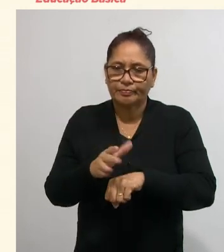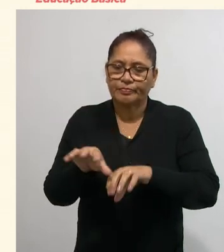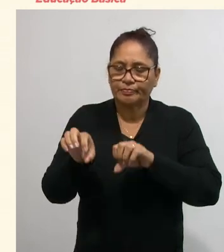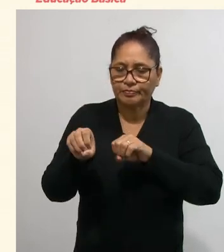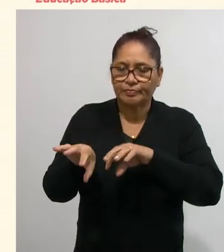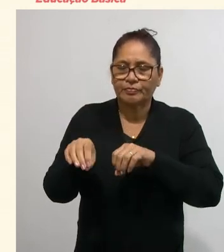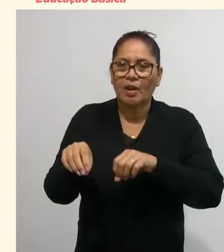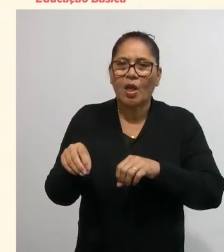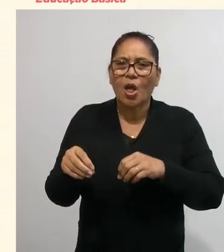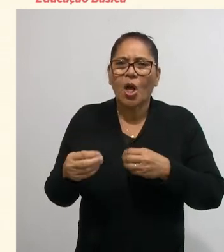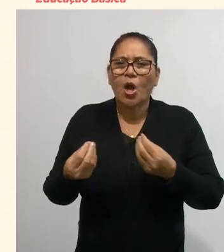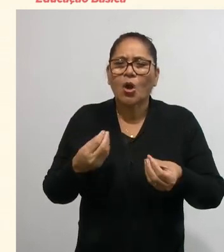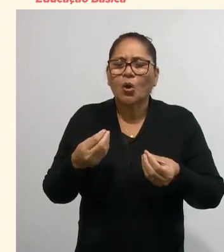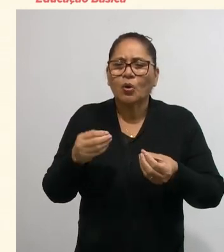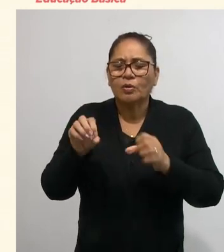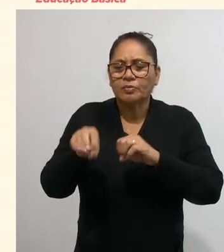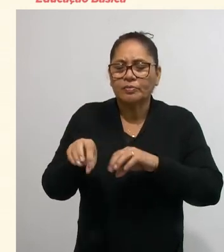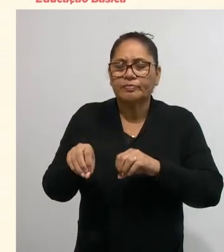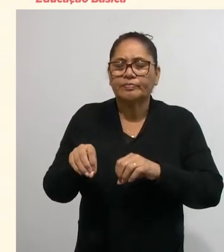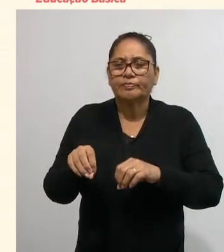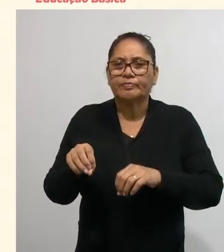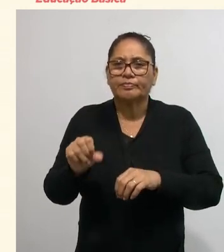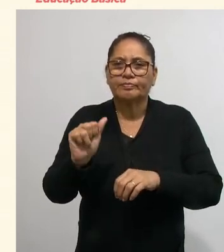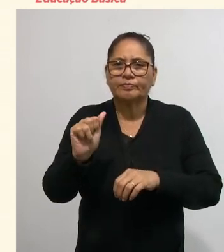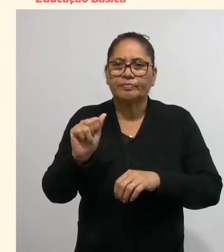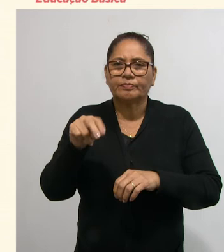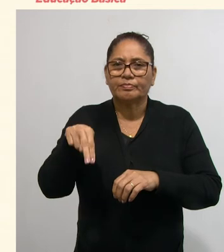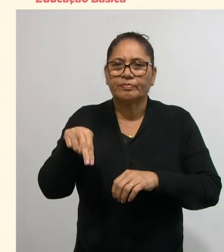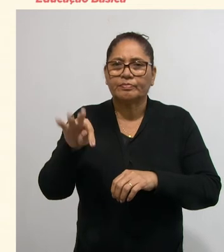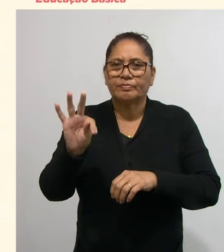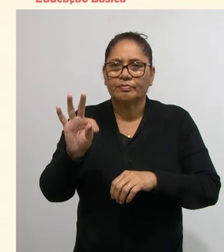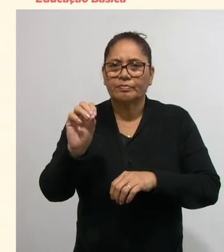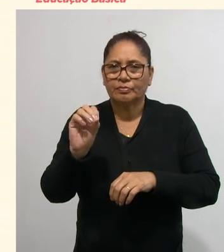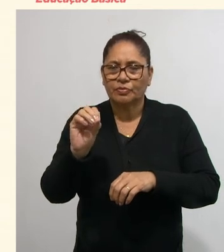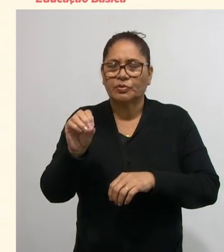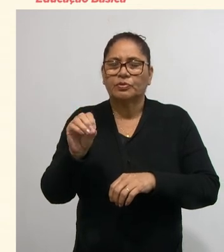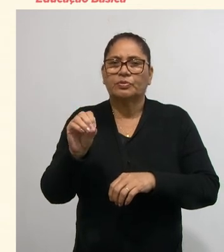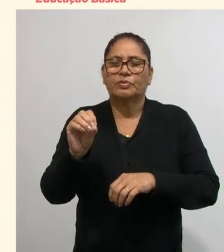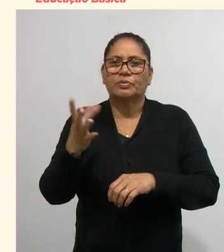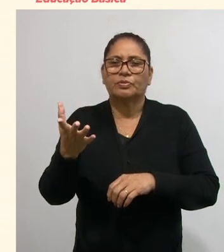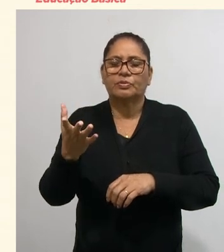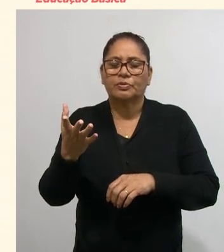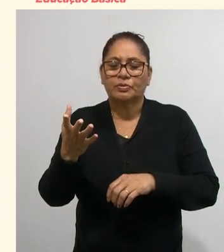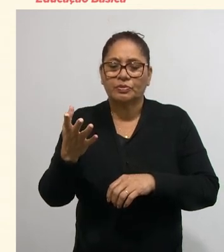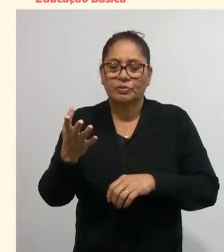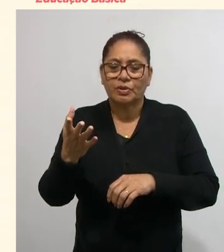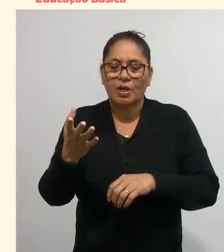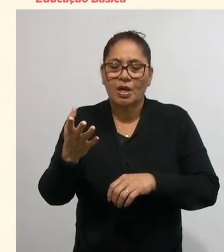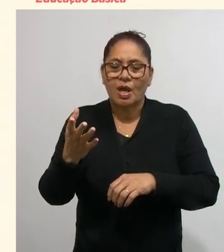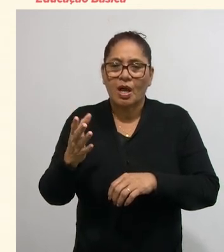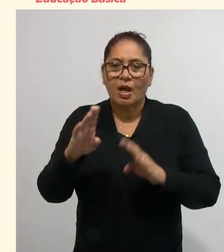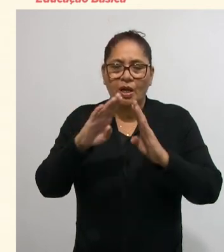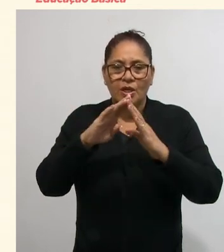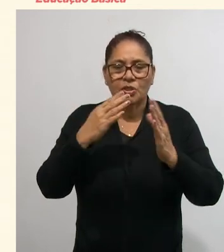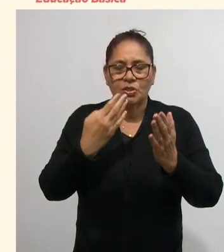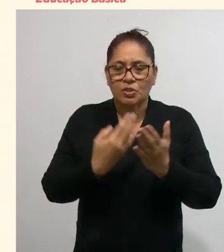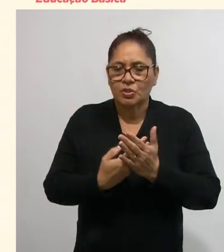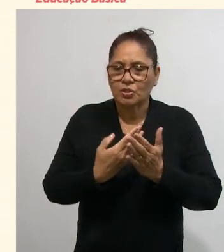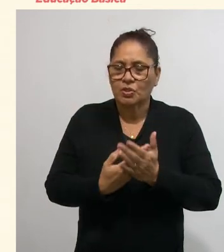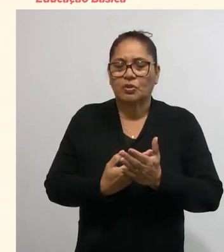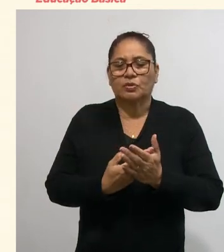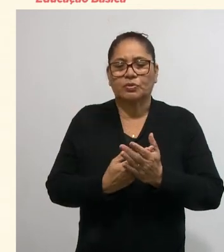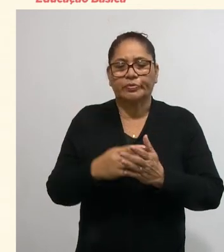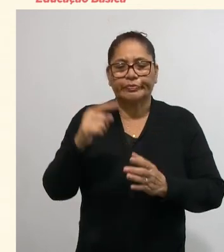né como ensinar de Antoni zabala Vamos trabalhar com o texto com Li e reflexiva e nova